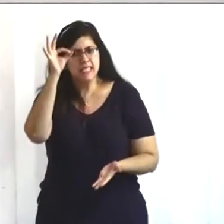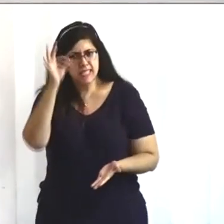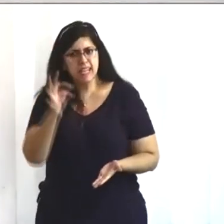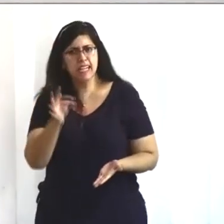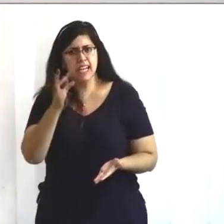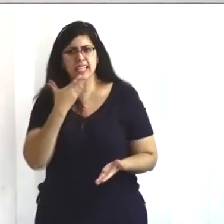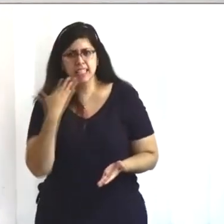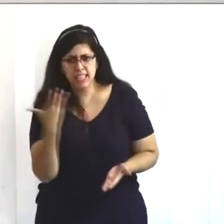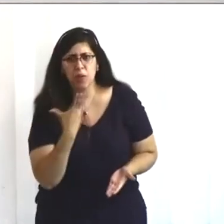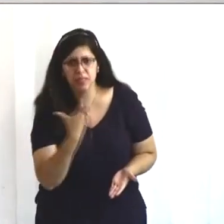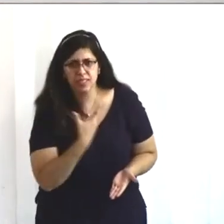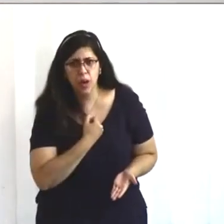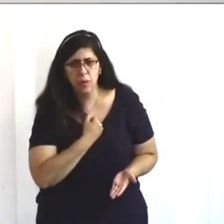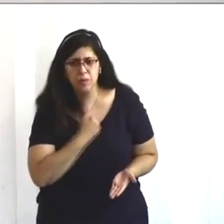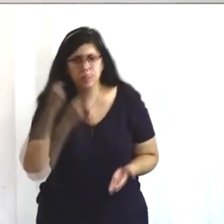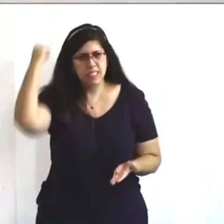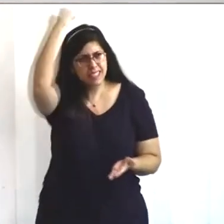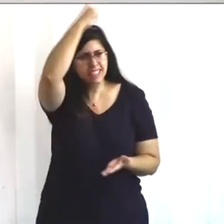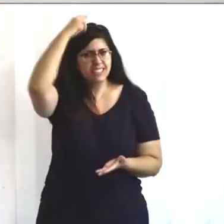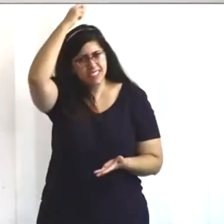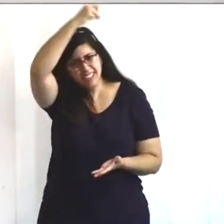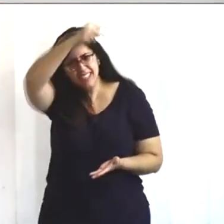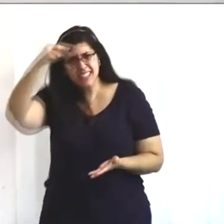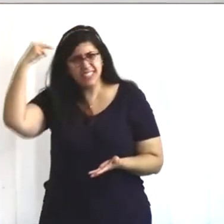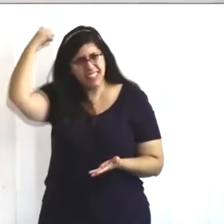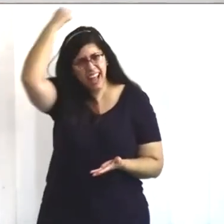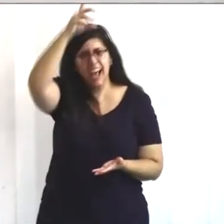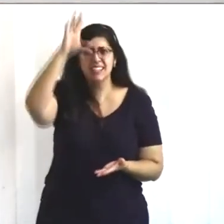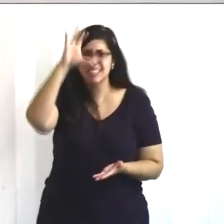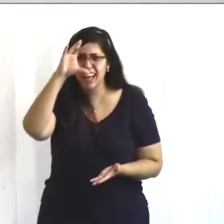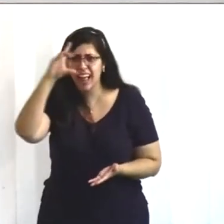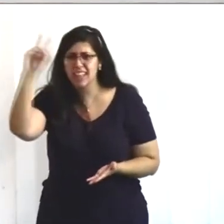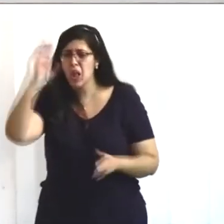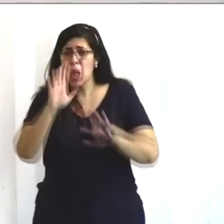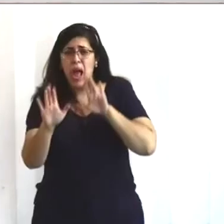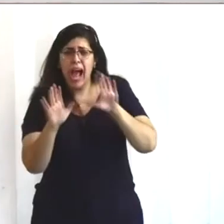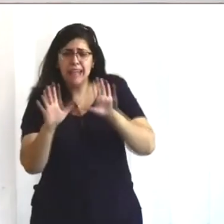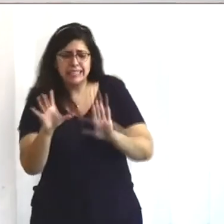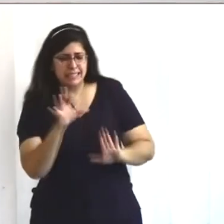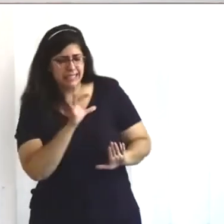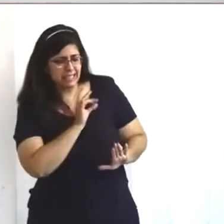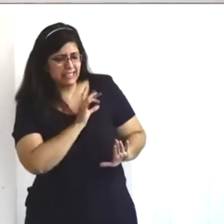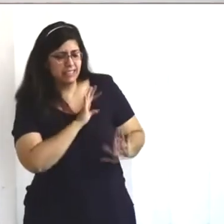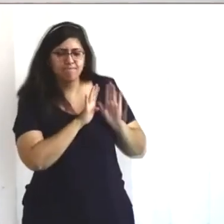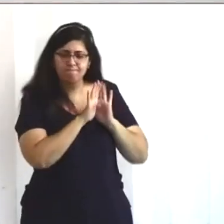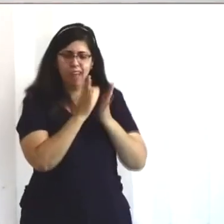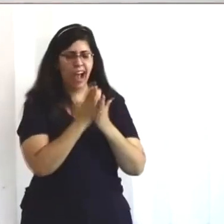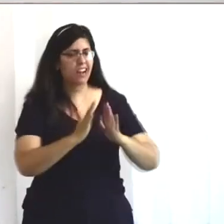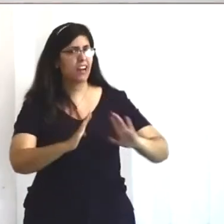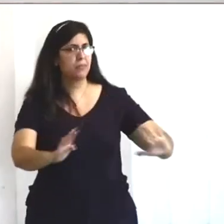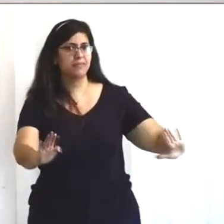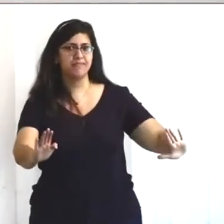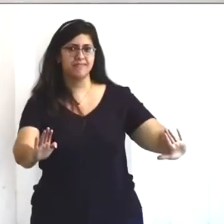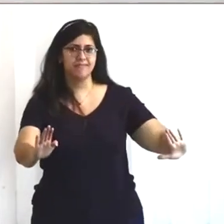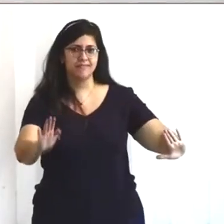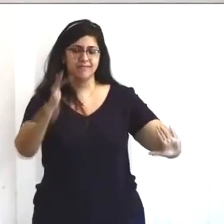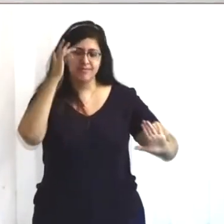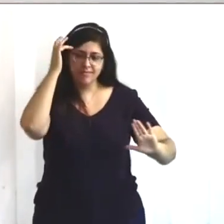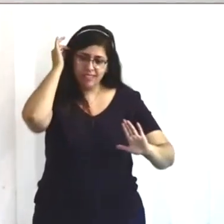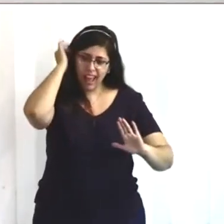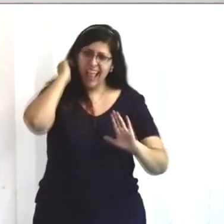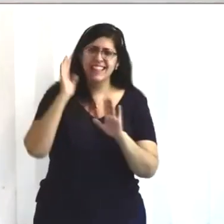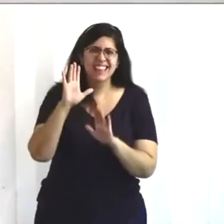então, talvez, pelo livre-arbítrio, voltaríamos ao império das trevas. O livre-arbítrio não existe para